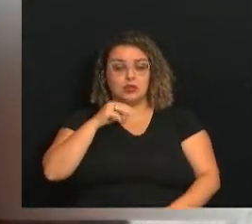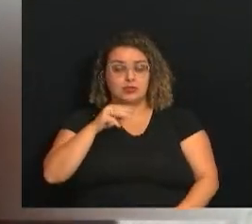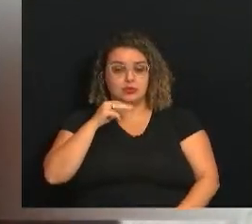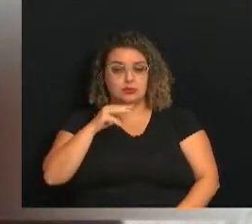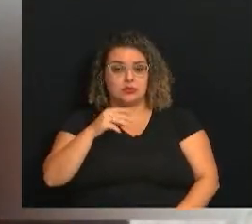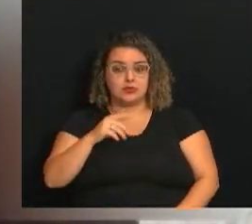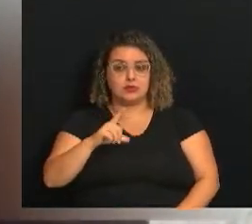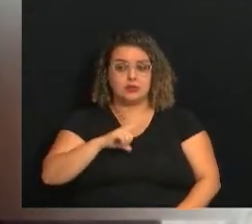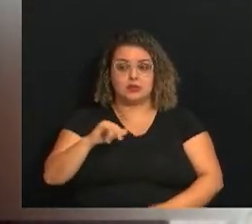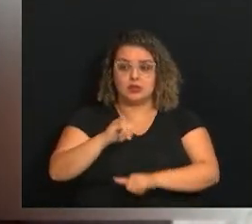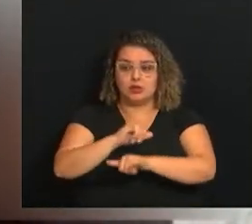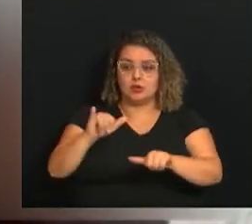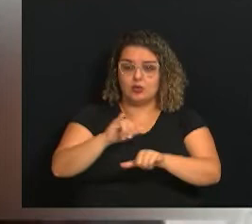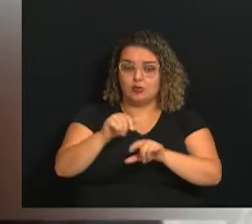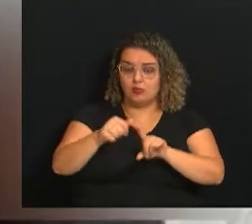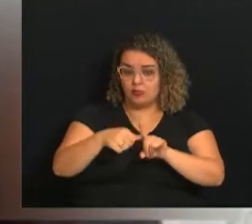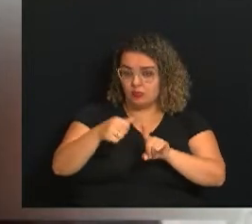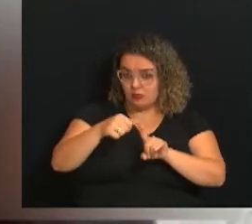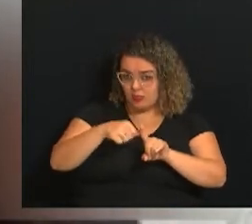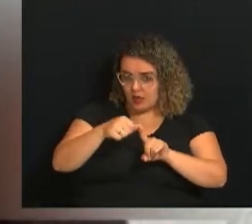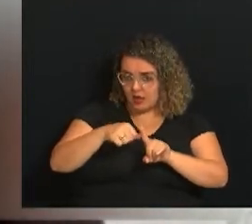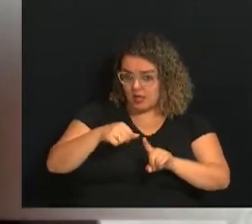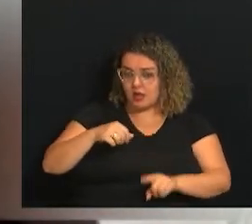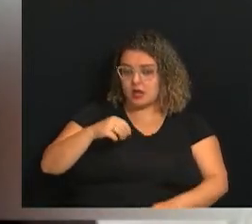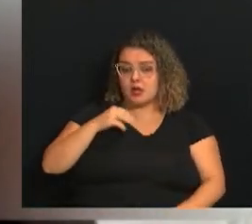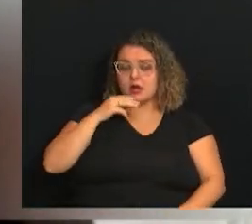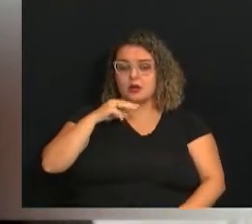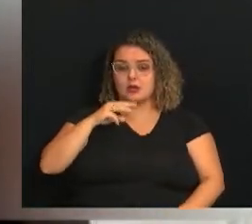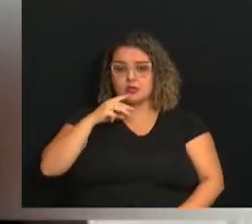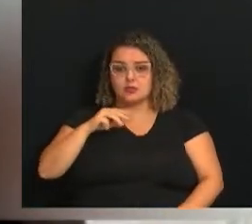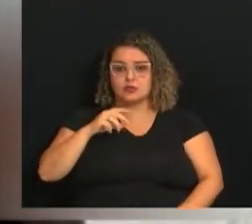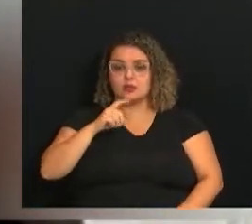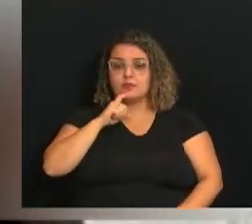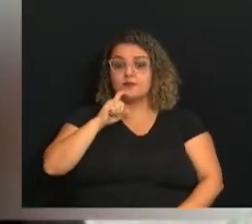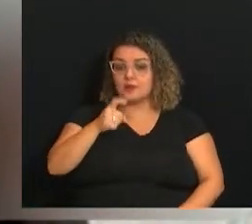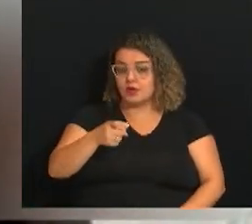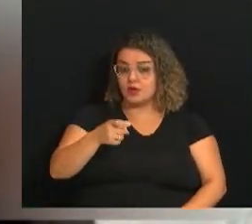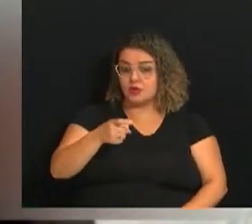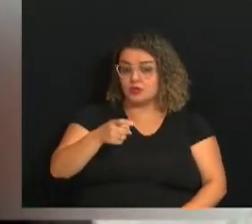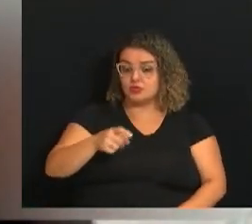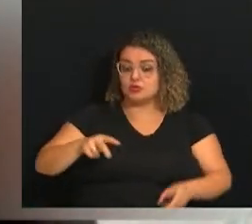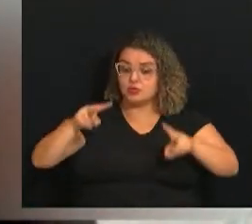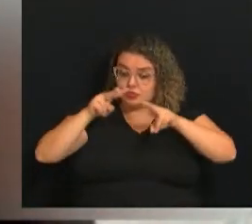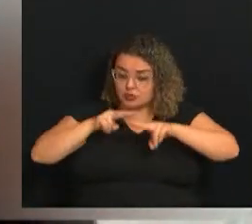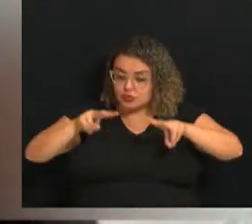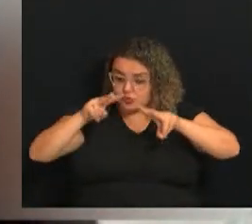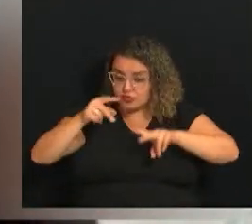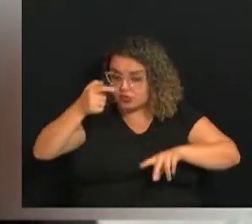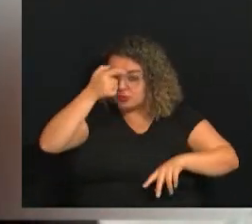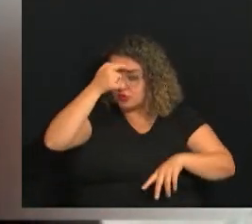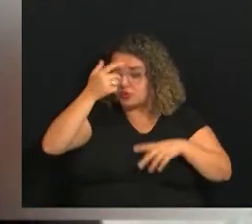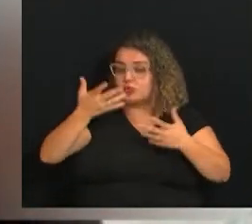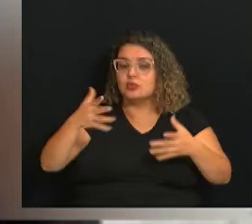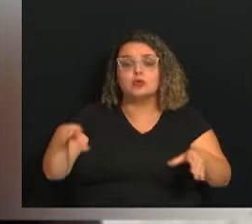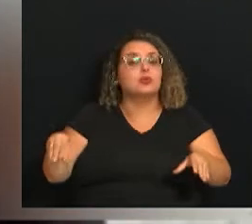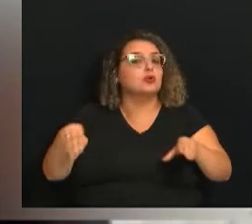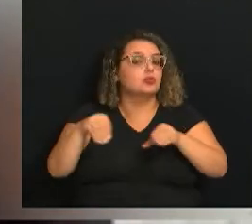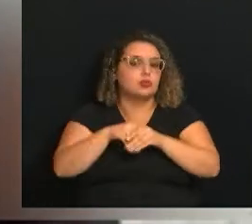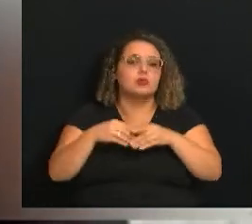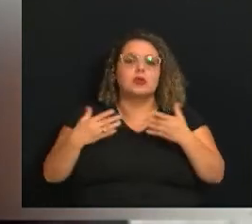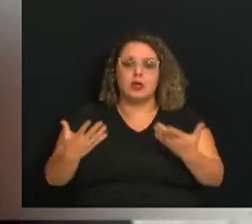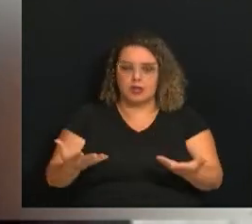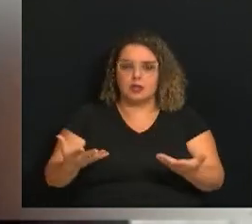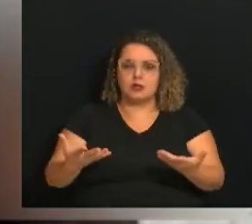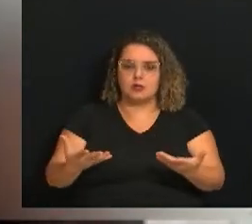do Março Verde, que é uma campanha de conscientização visual. Então, tudo está dentro, tudo tem